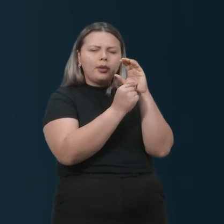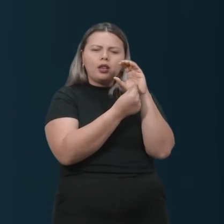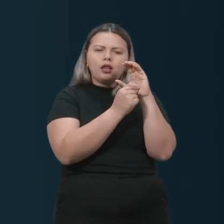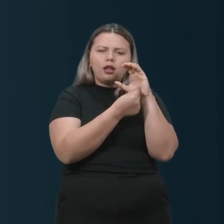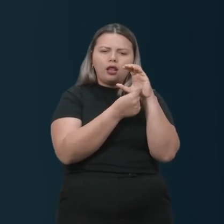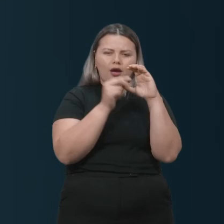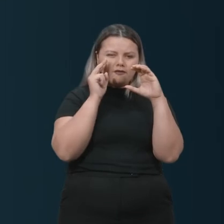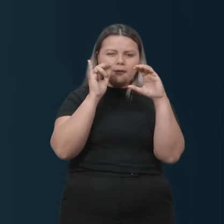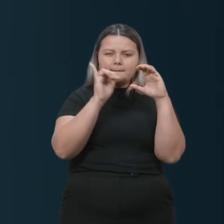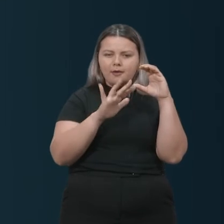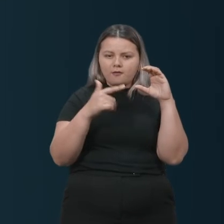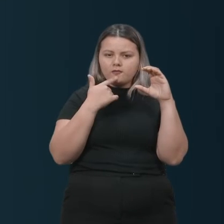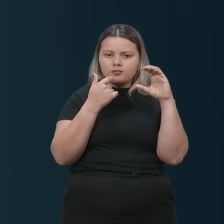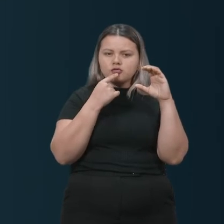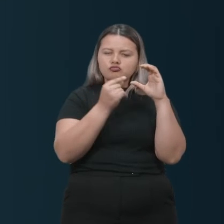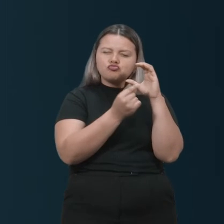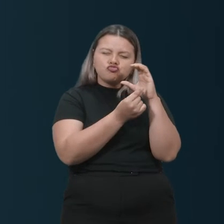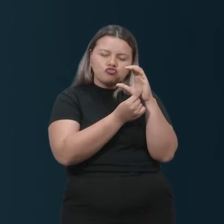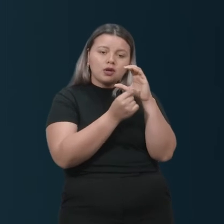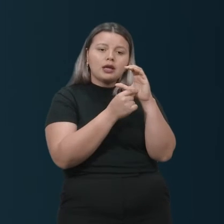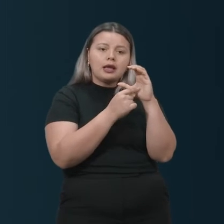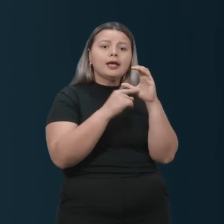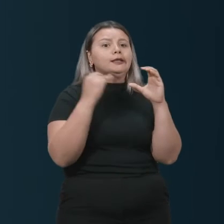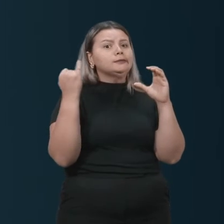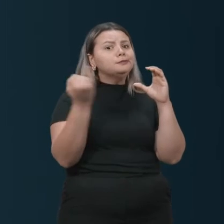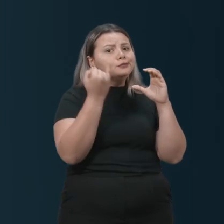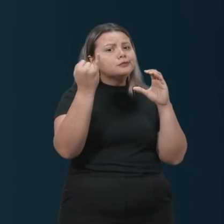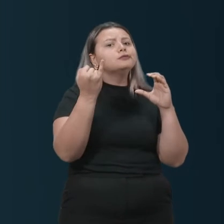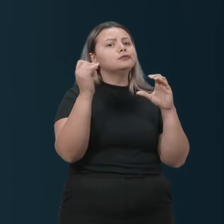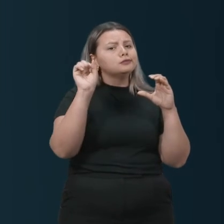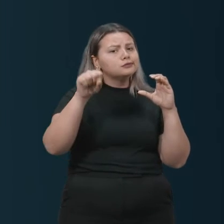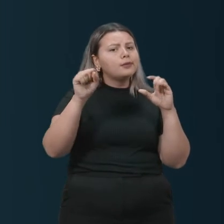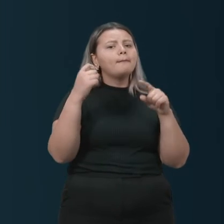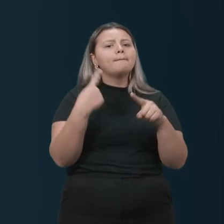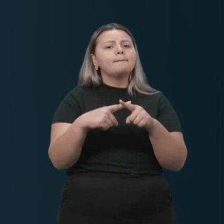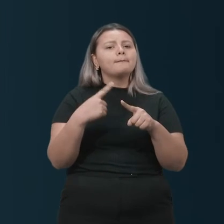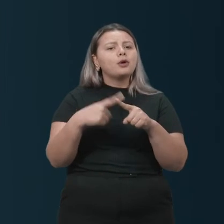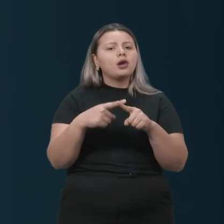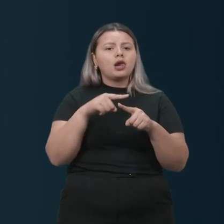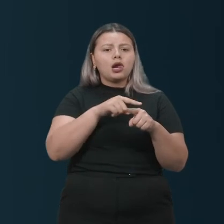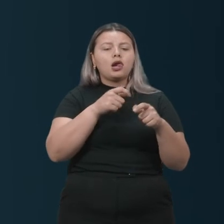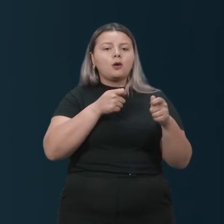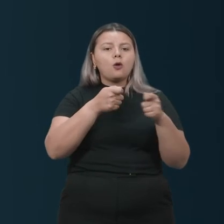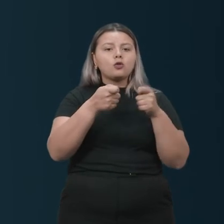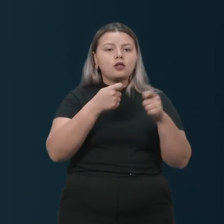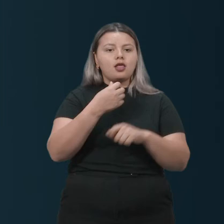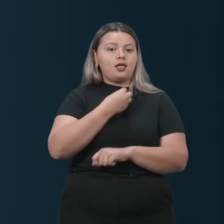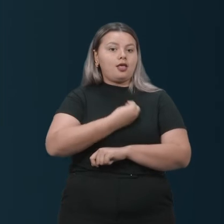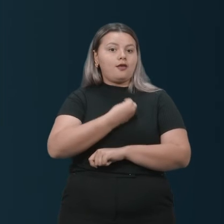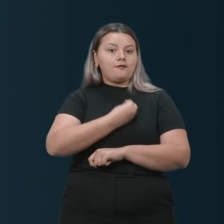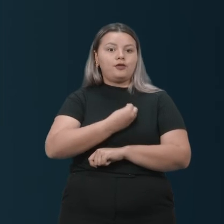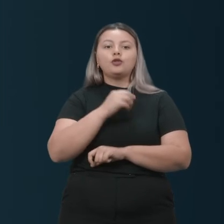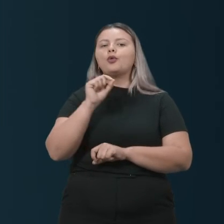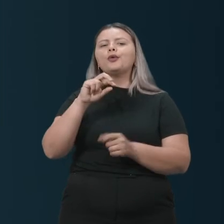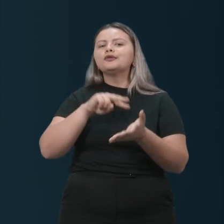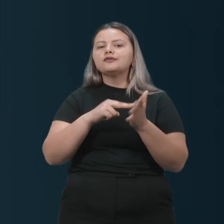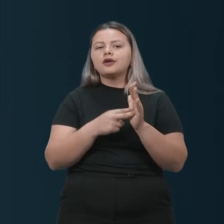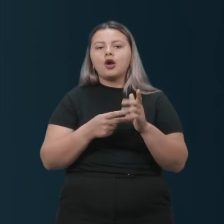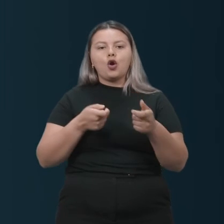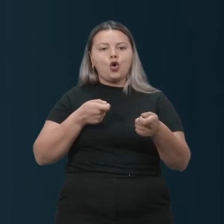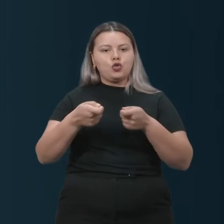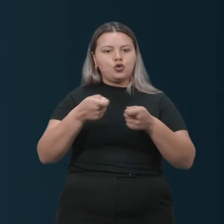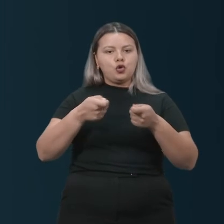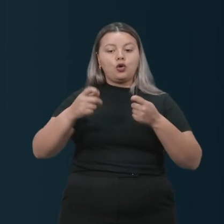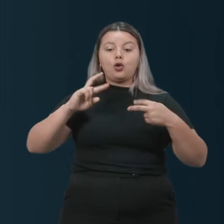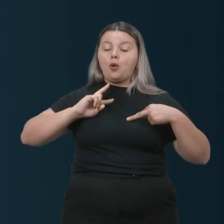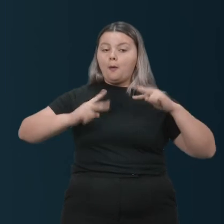vermelha na imagem, mas ela é bastante importante para uma série de funções que são essenciais à vida, como o